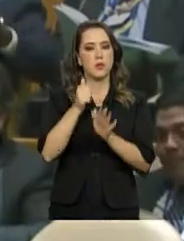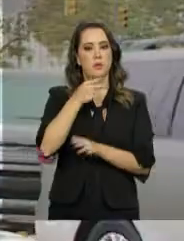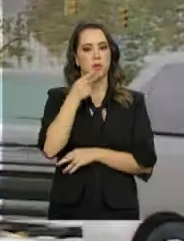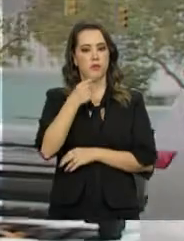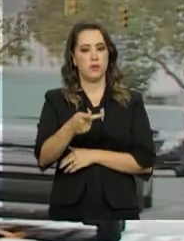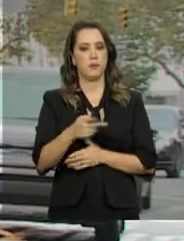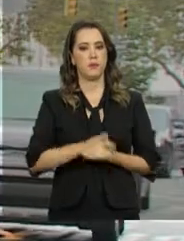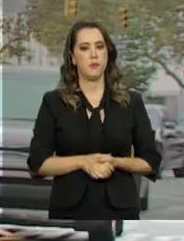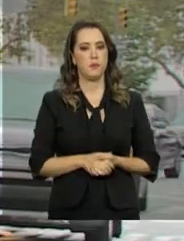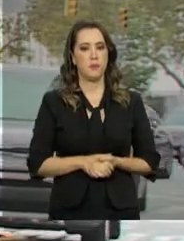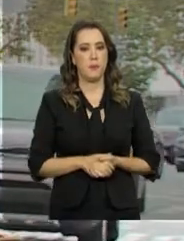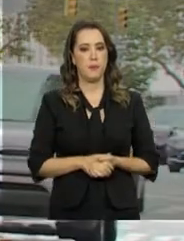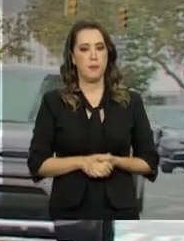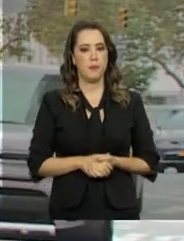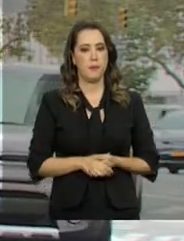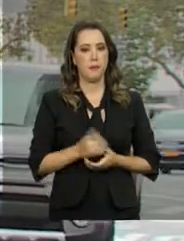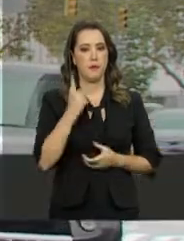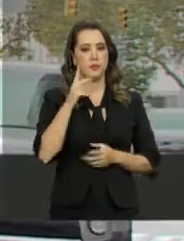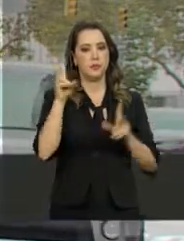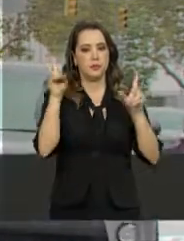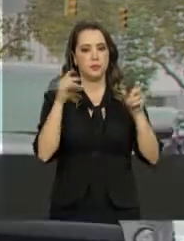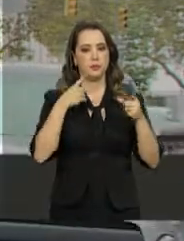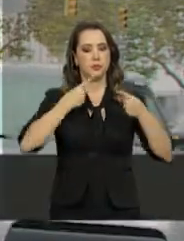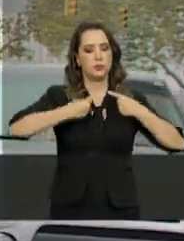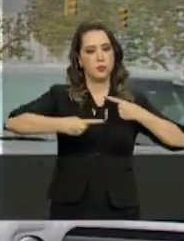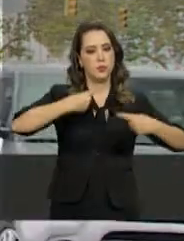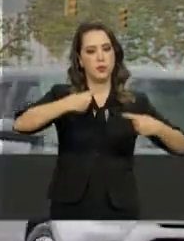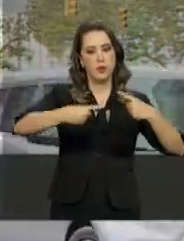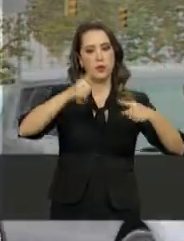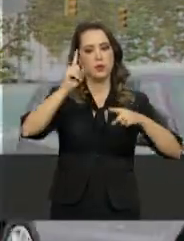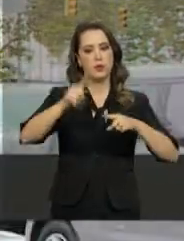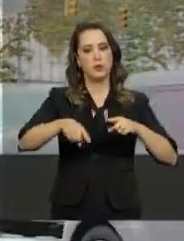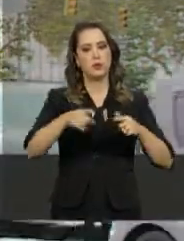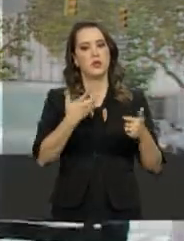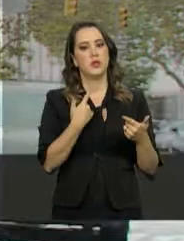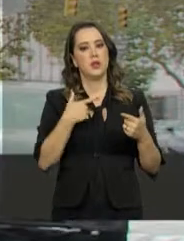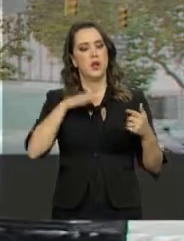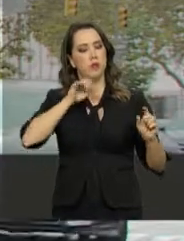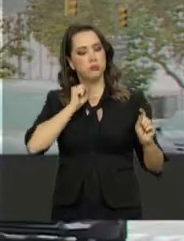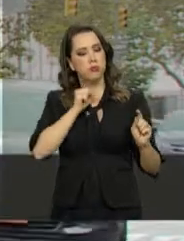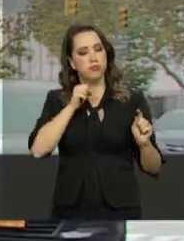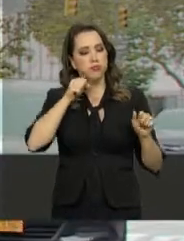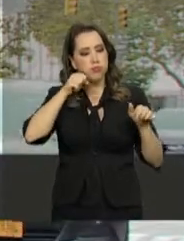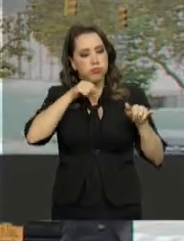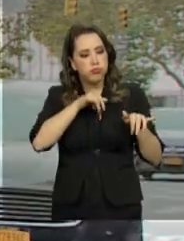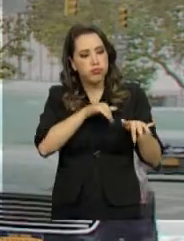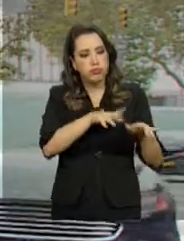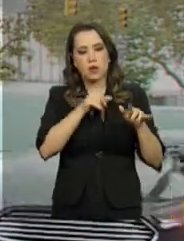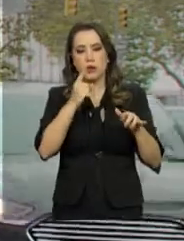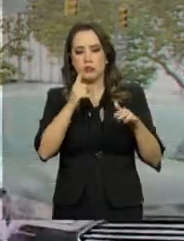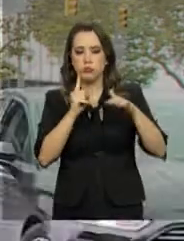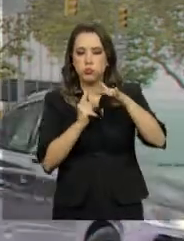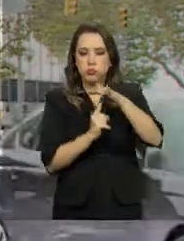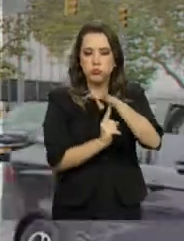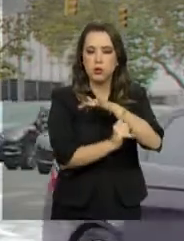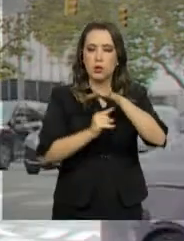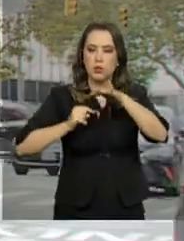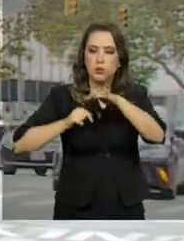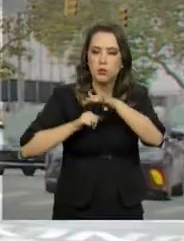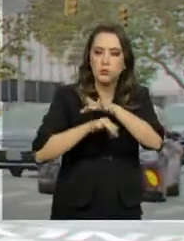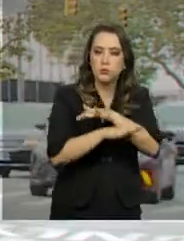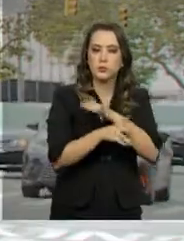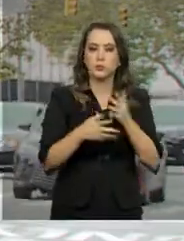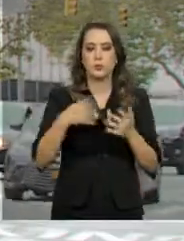falar um dos principais temas a ser discutido a questão migratória o brasil participou ativamente da negociação para o